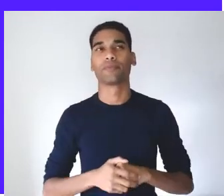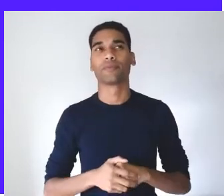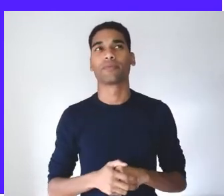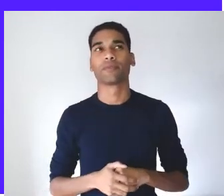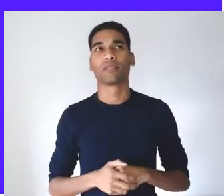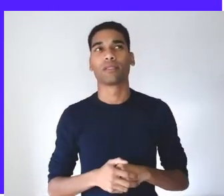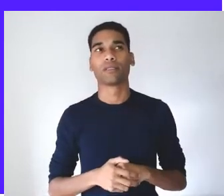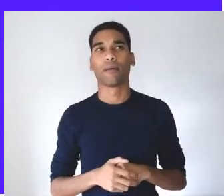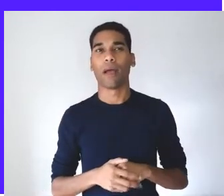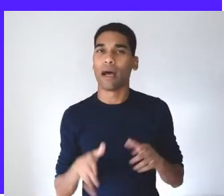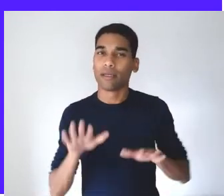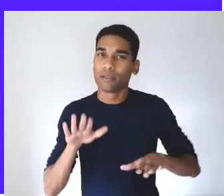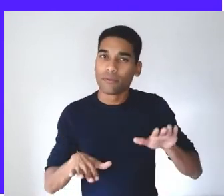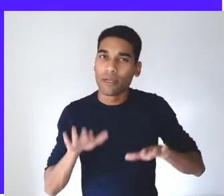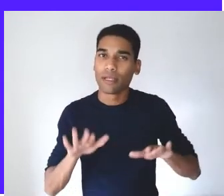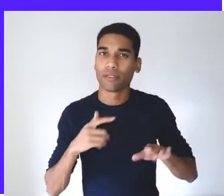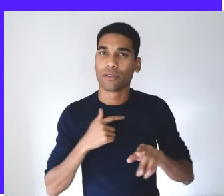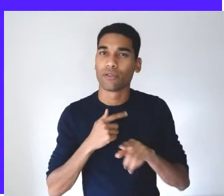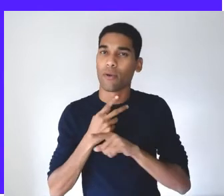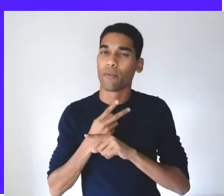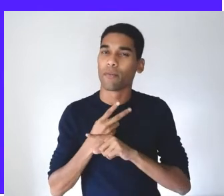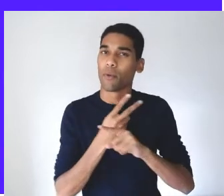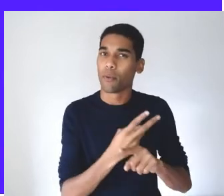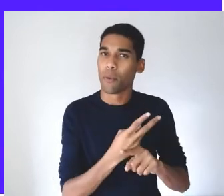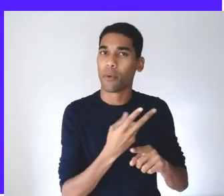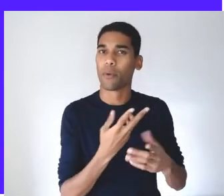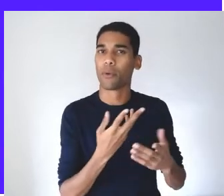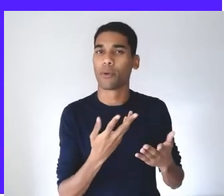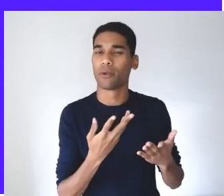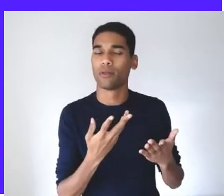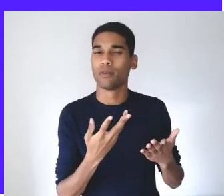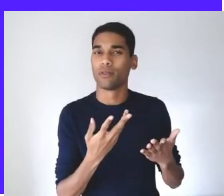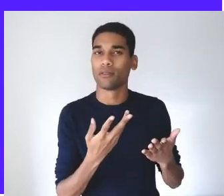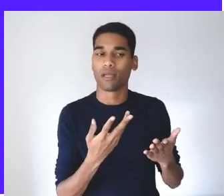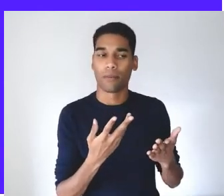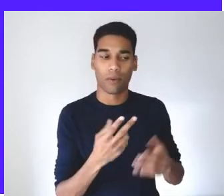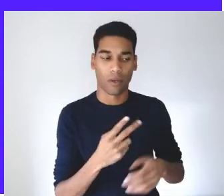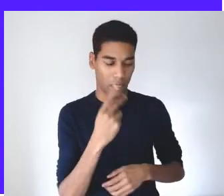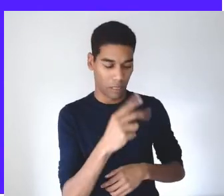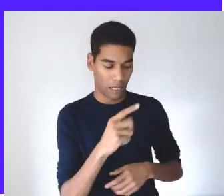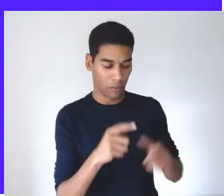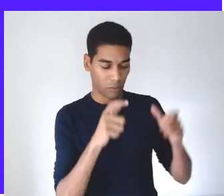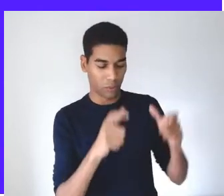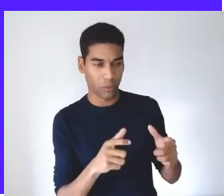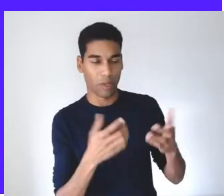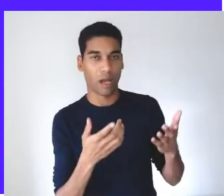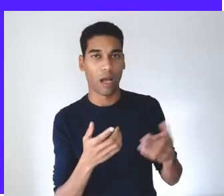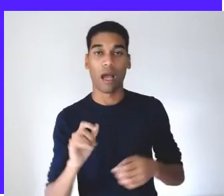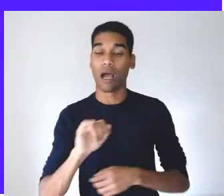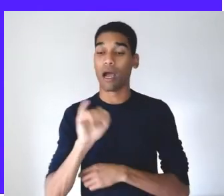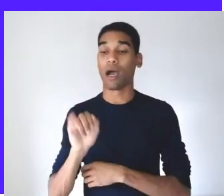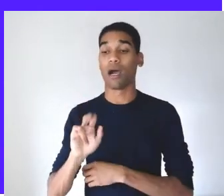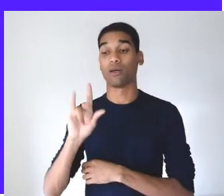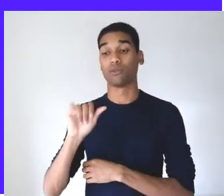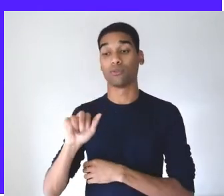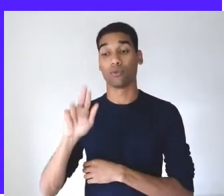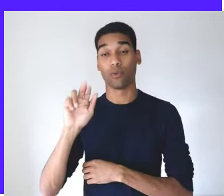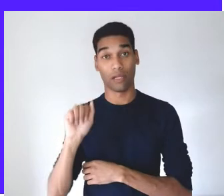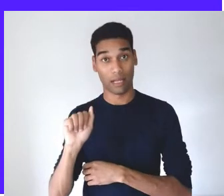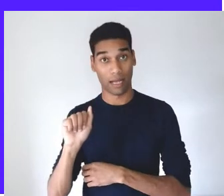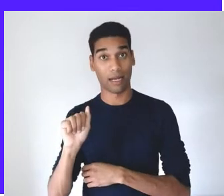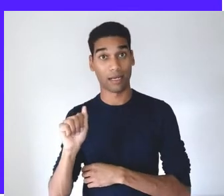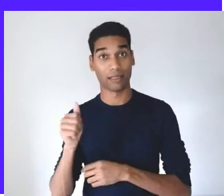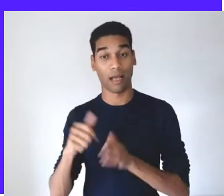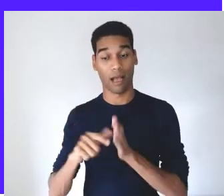né? Localmente, a Juliana deu um exemplo aí, né, as soluções que foram encontradas durante a pandemia. O